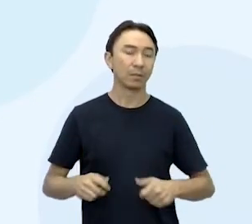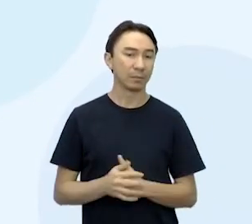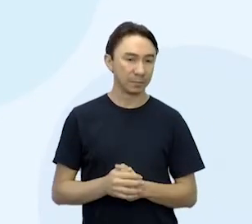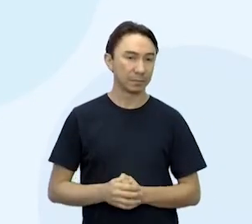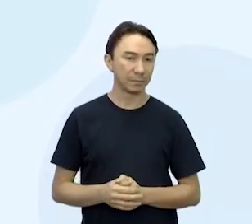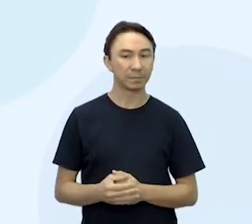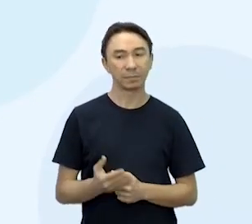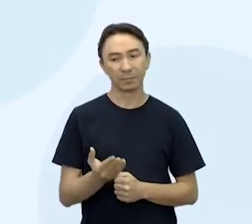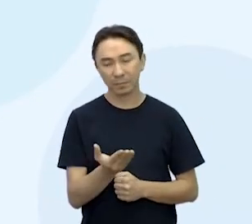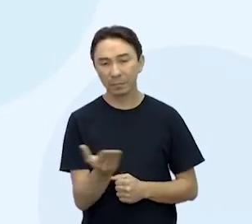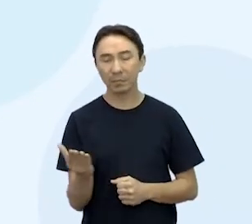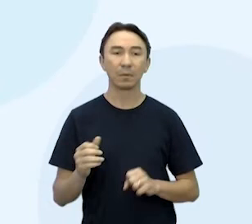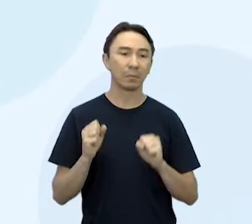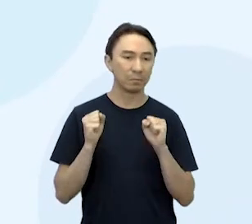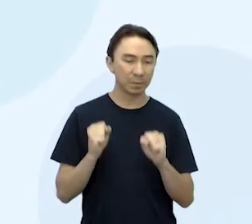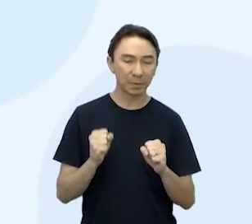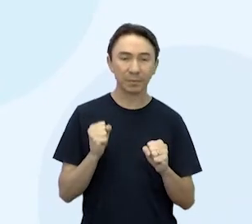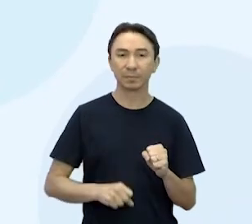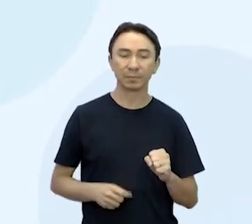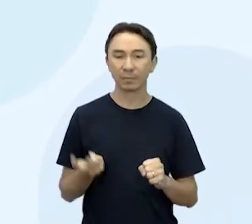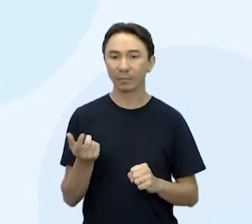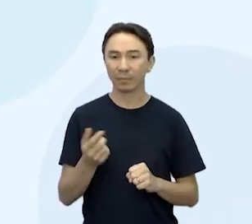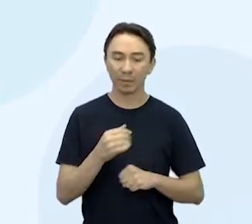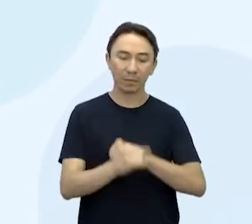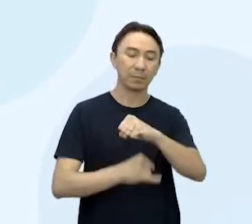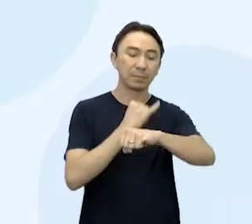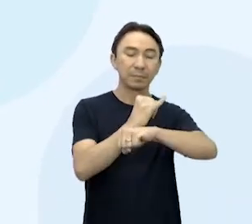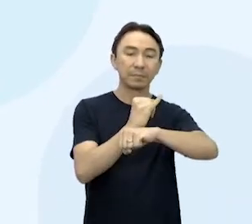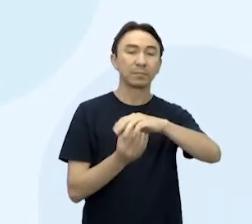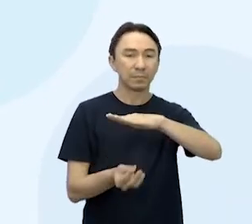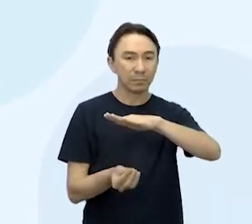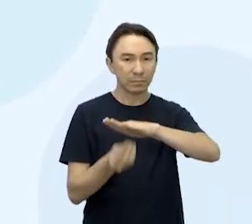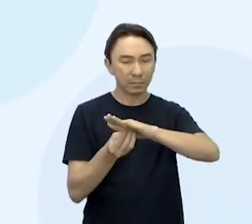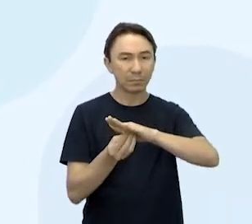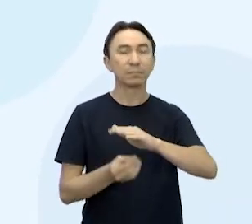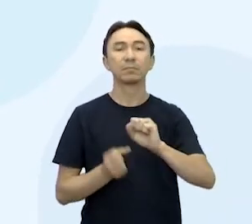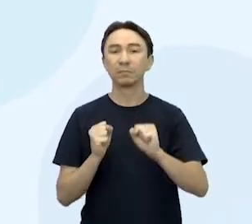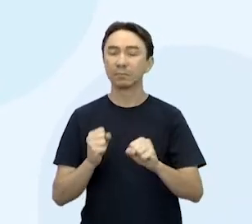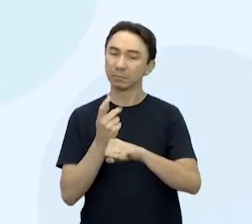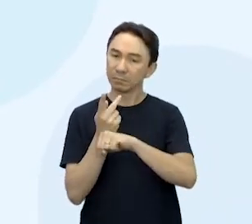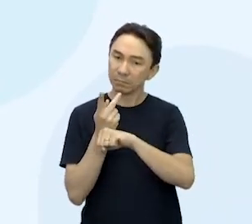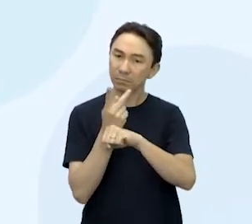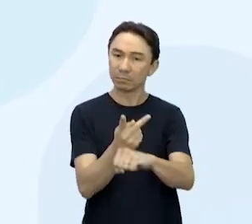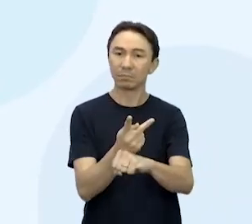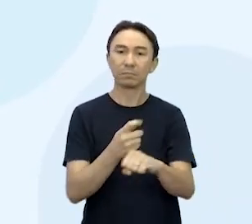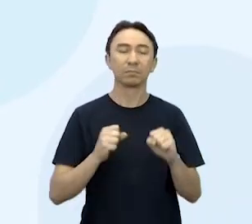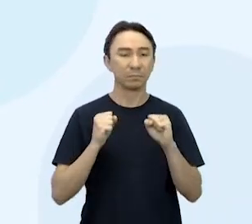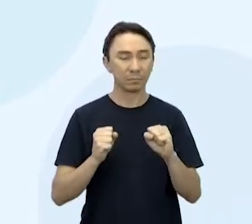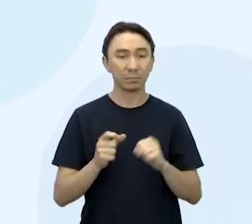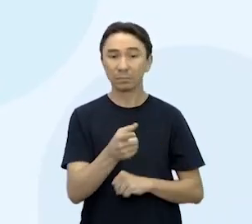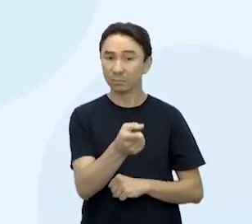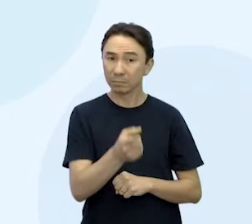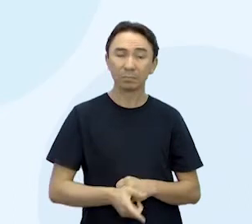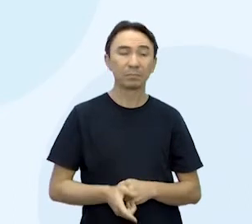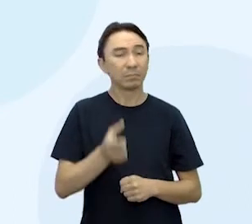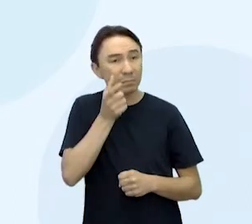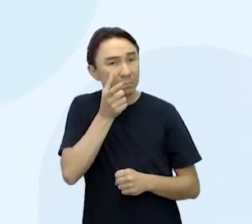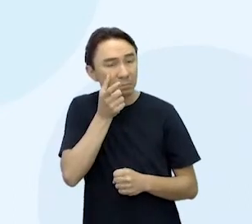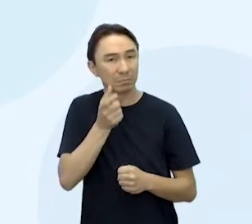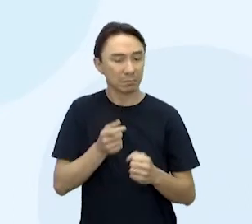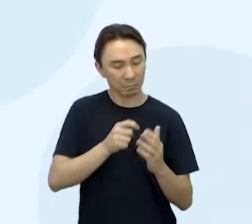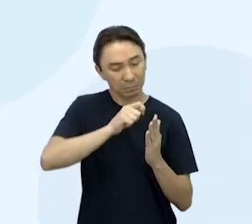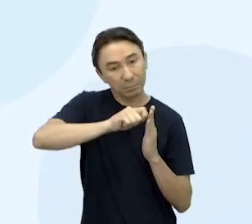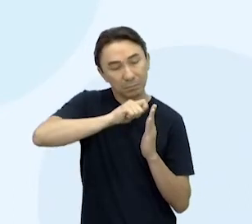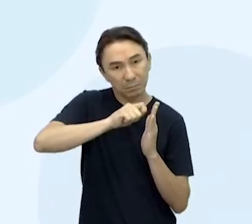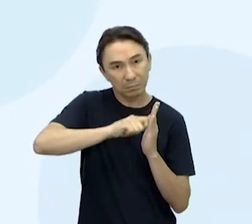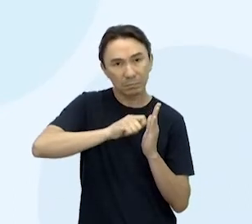essas aulas, então você pode buscar material lá no repositório, tá bom? Então, elabore uma rotina de acompanhamento, fazendo aí anotações no seu diário